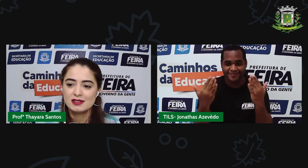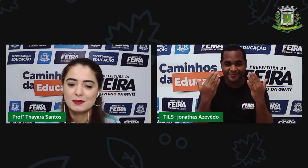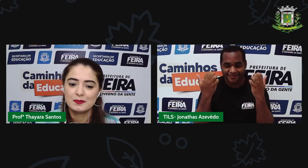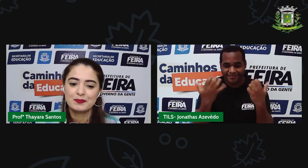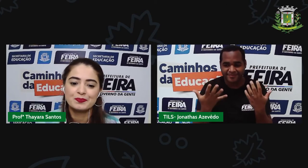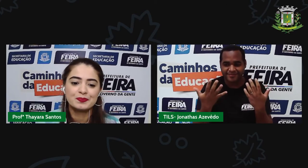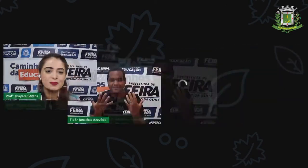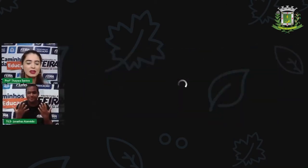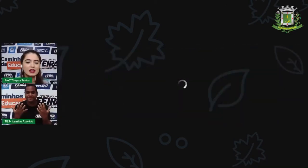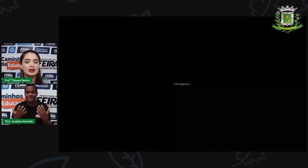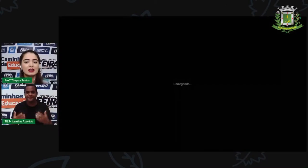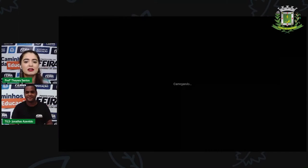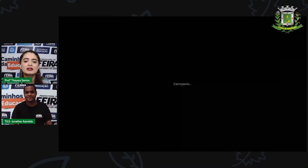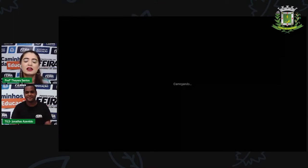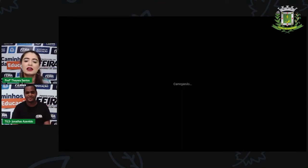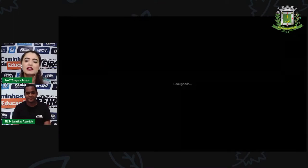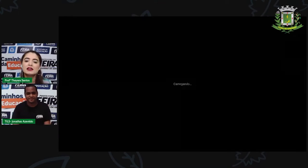vocês.